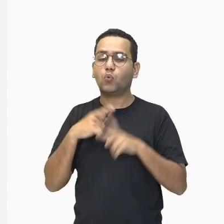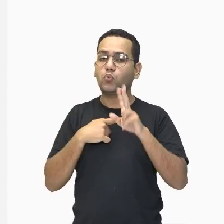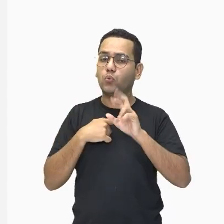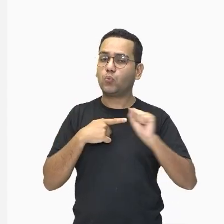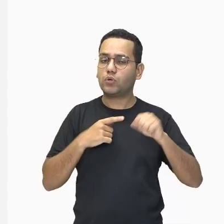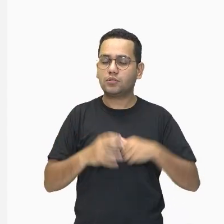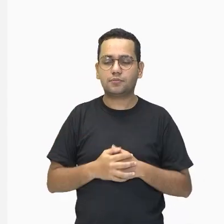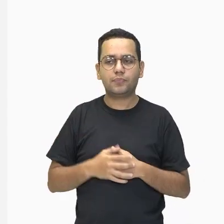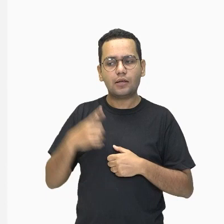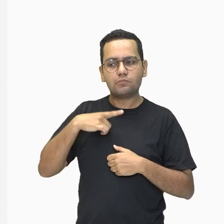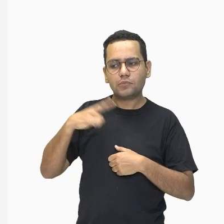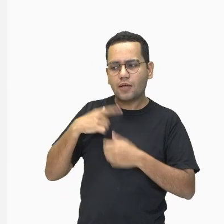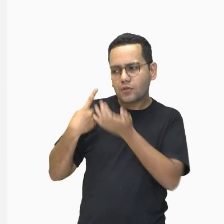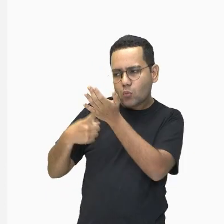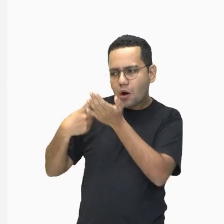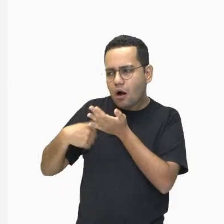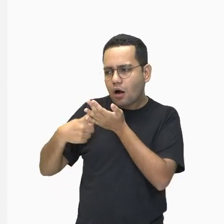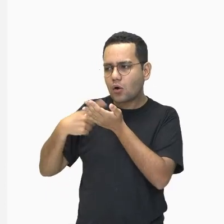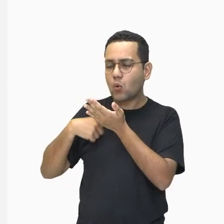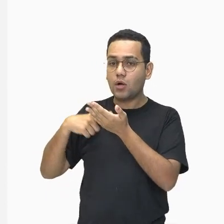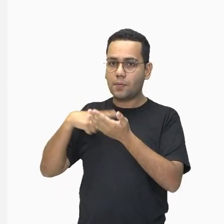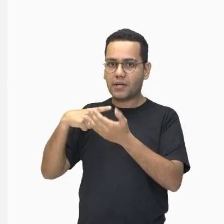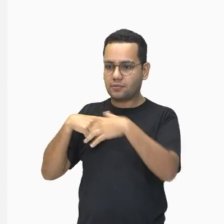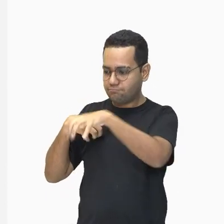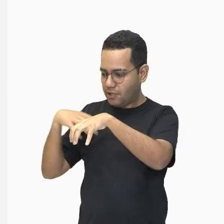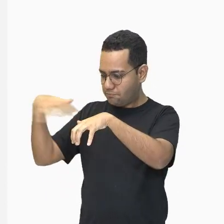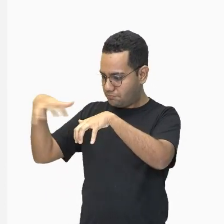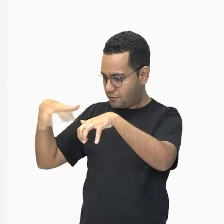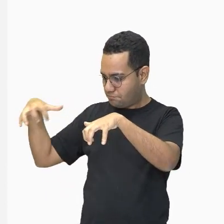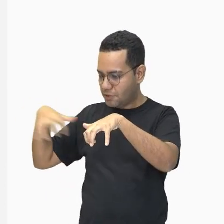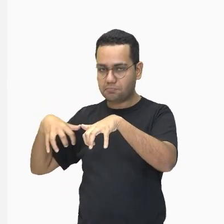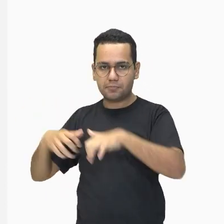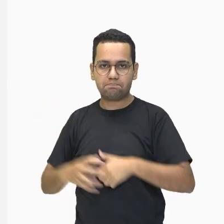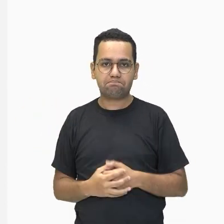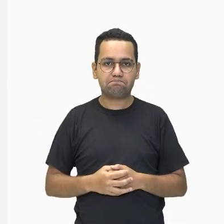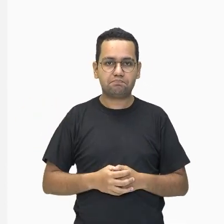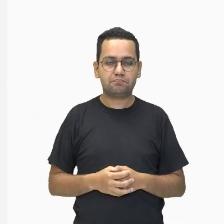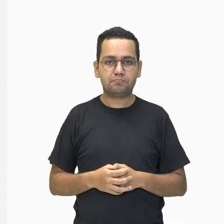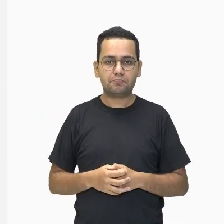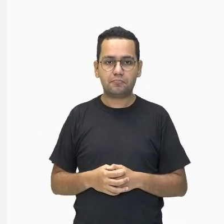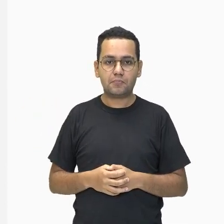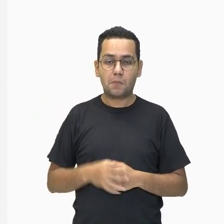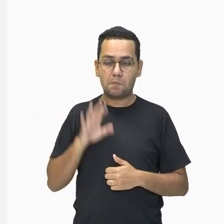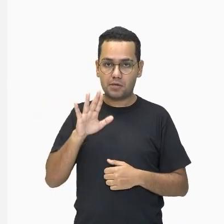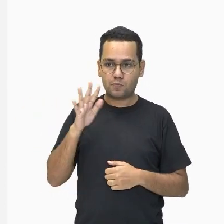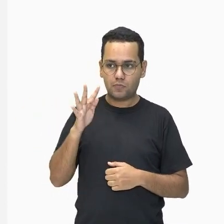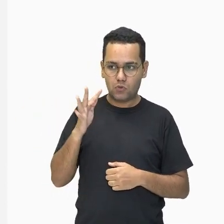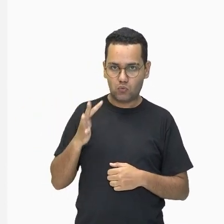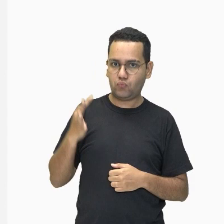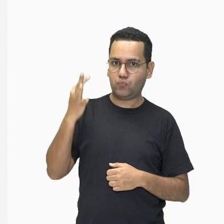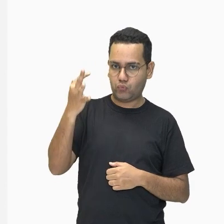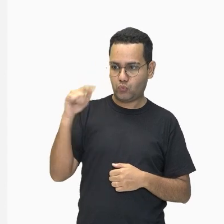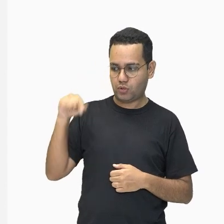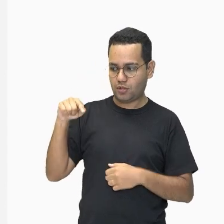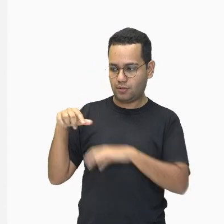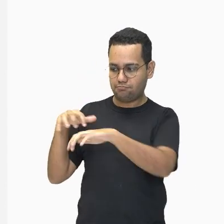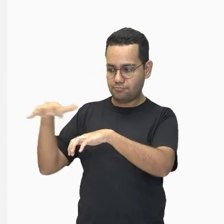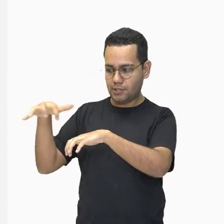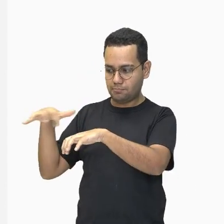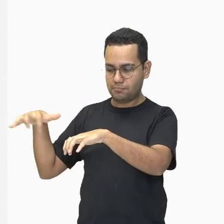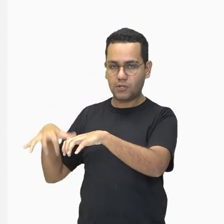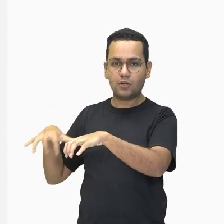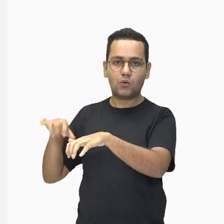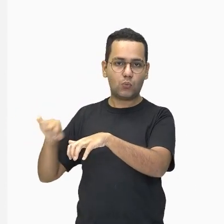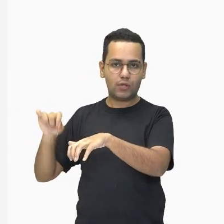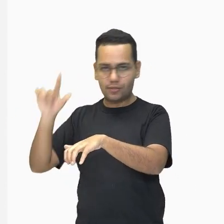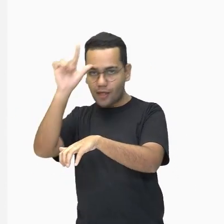decidiram, então, dividir a Alemanha em zona de influência. E essa divisão, galera, futuramente vai dar início ao que a gente chama